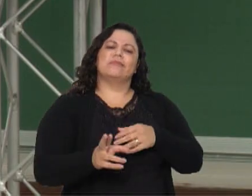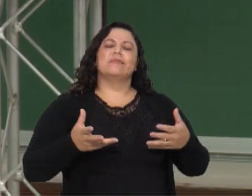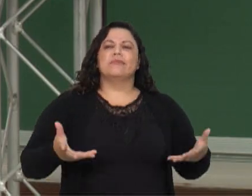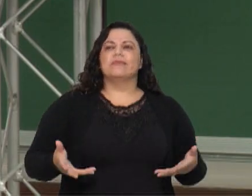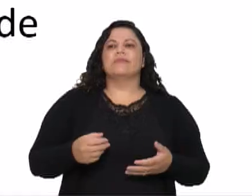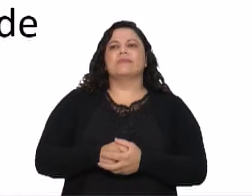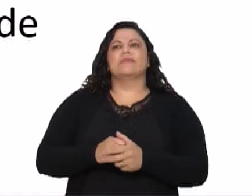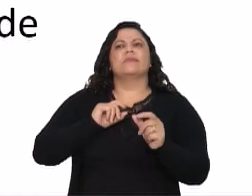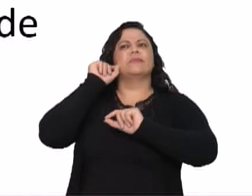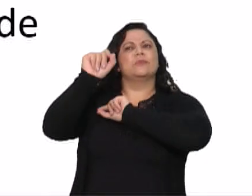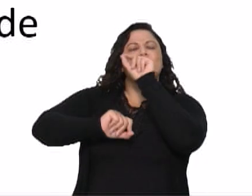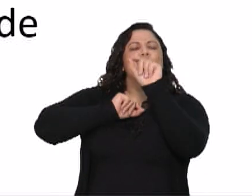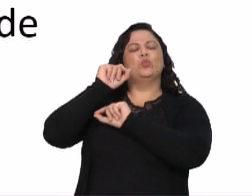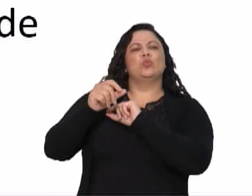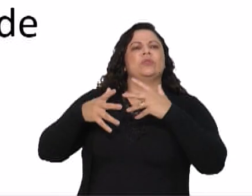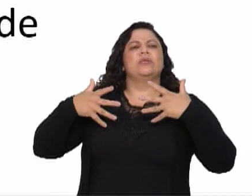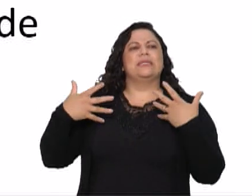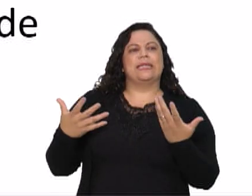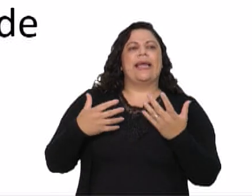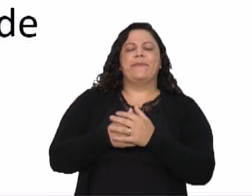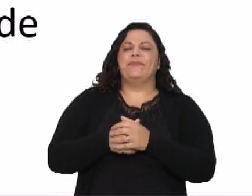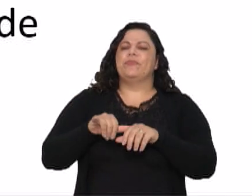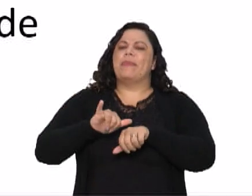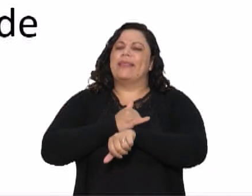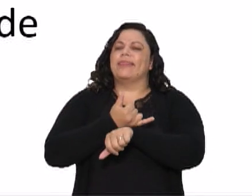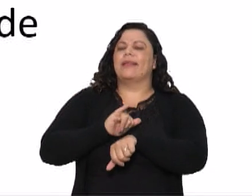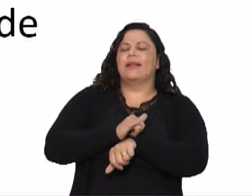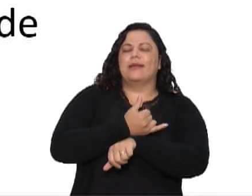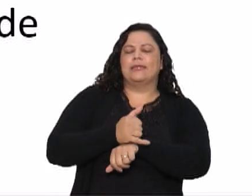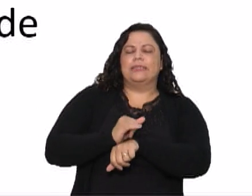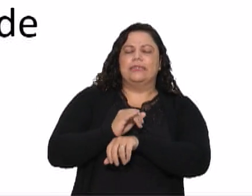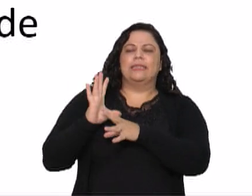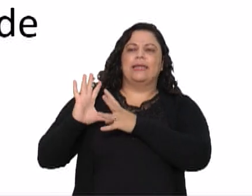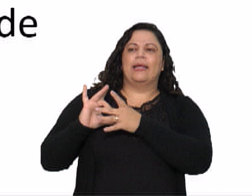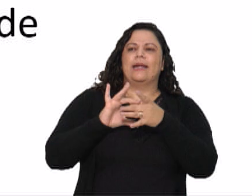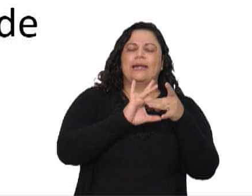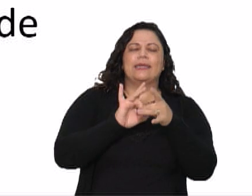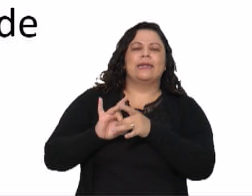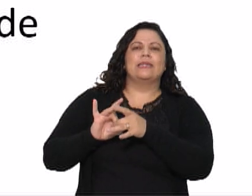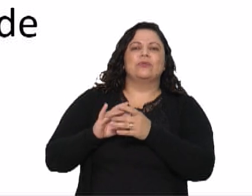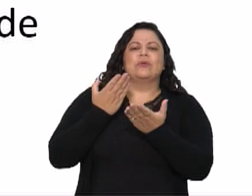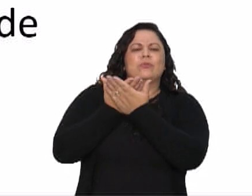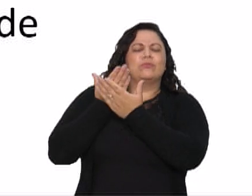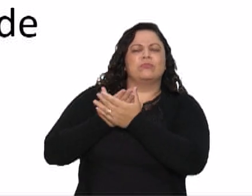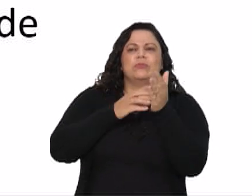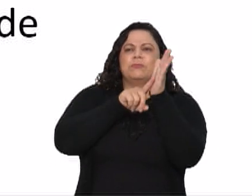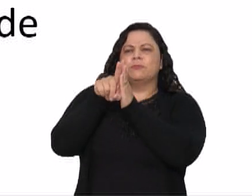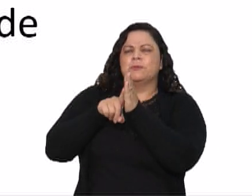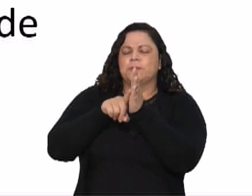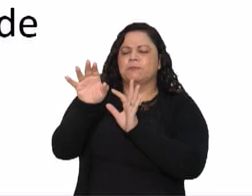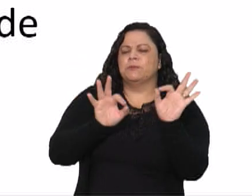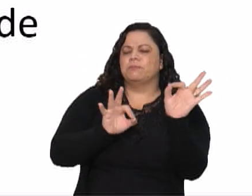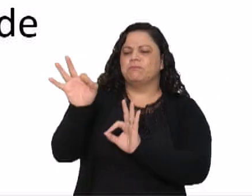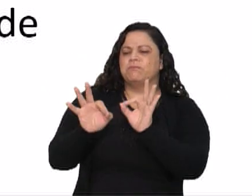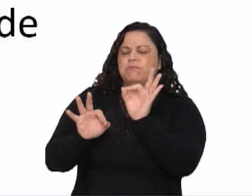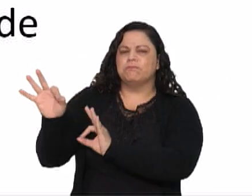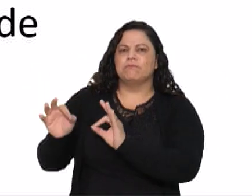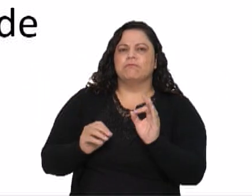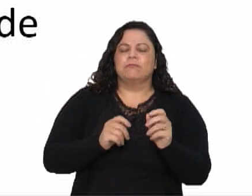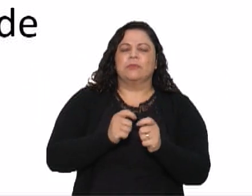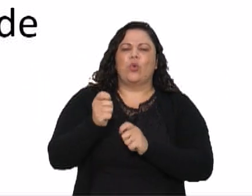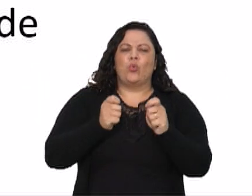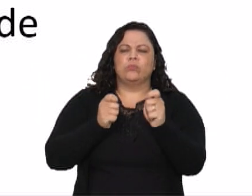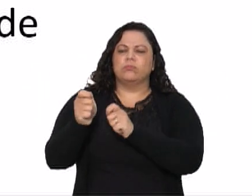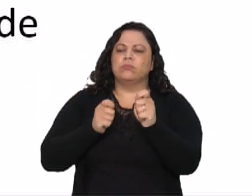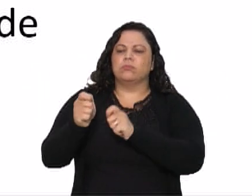Então, o que é? É uma técnica relacionada com o estudo, regulação, controle e planejamento da cidade. E